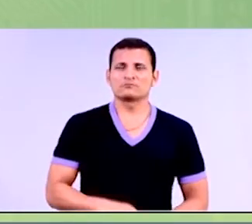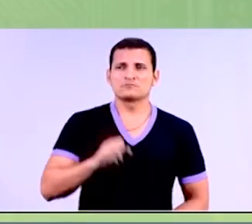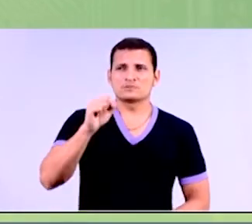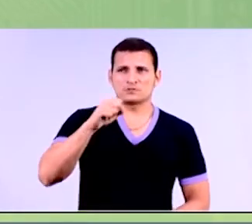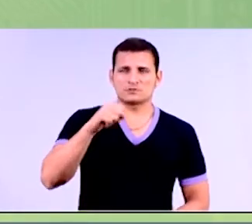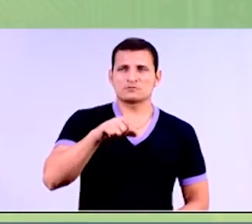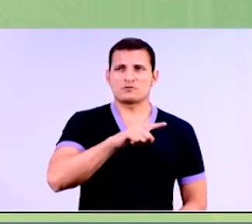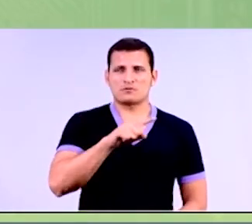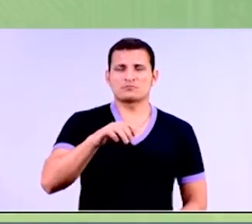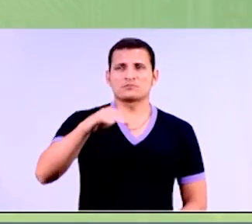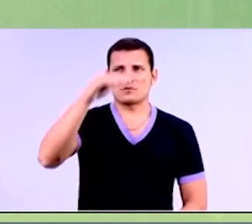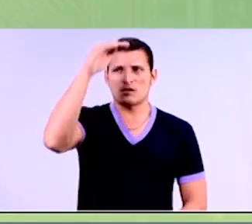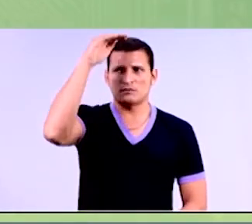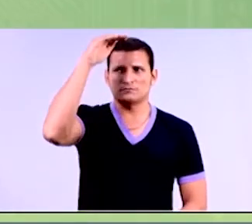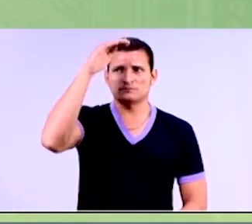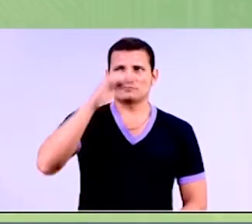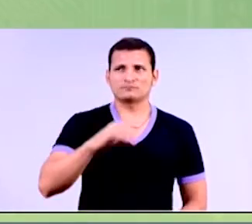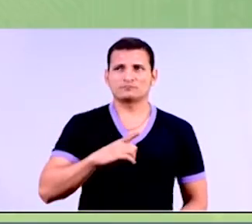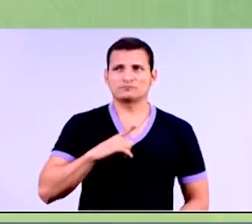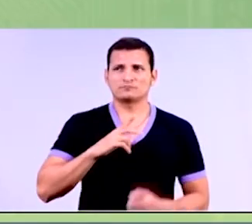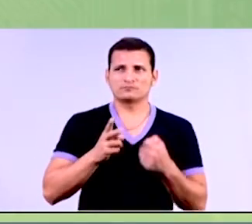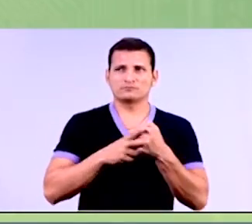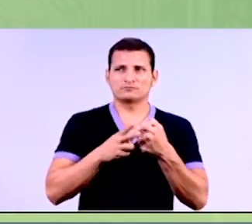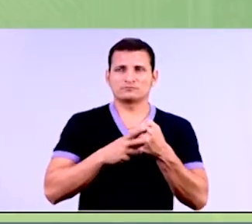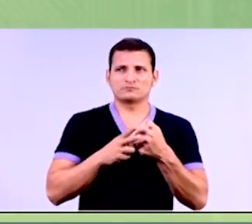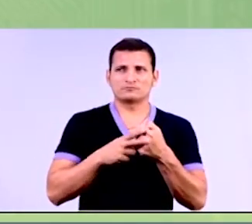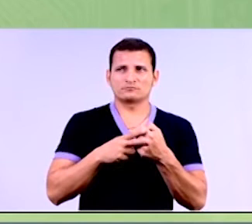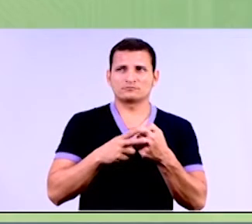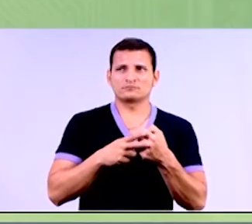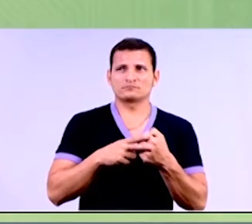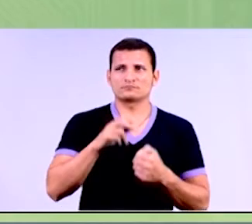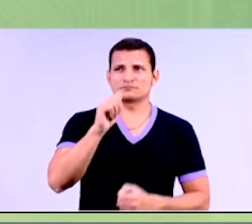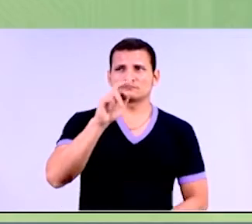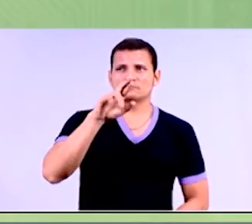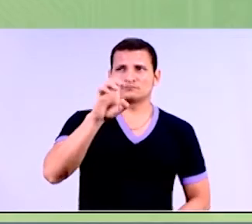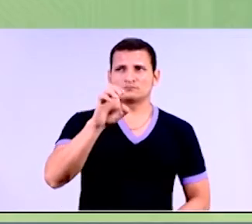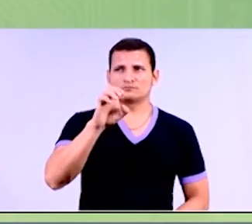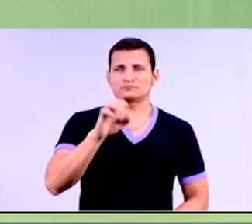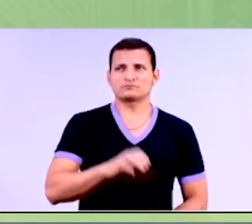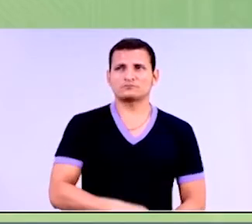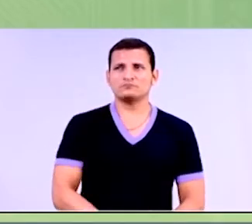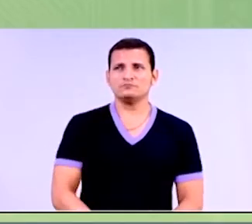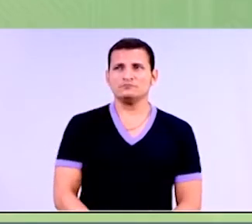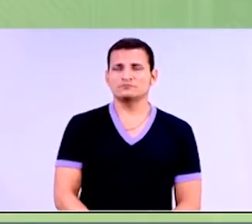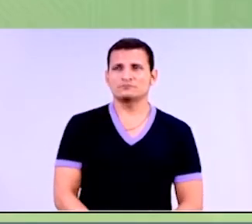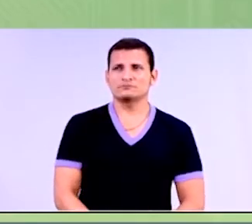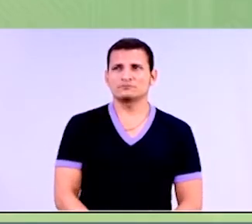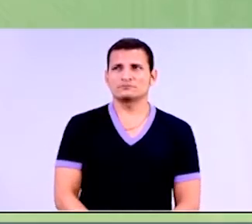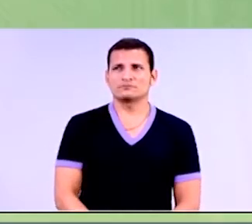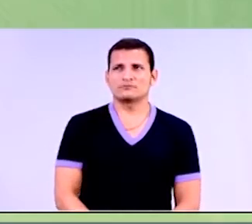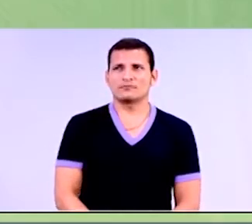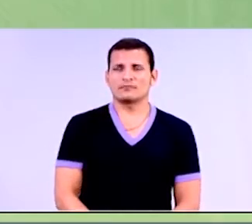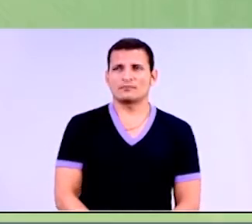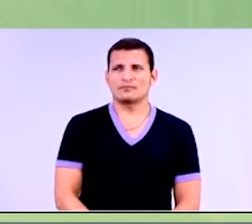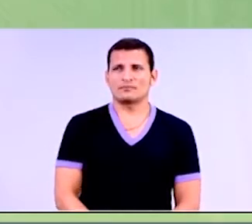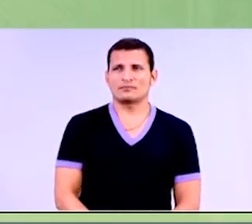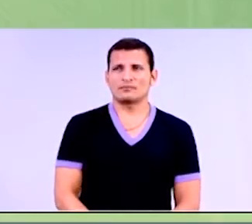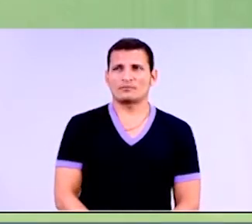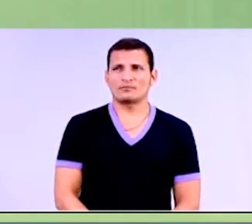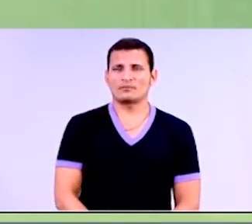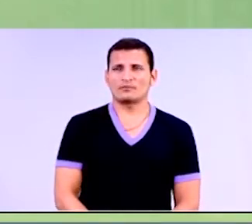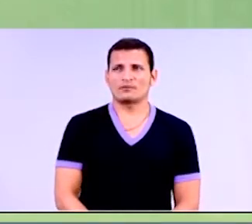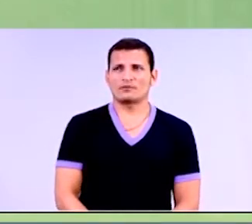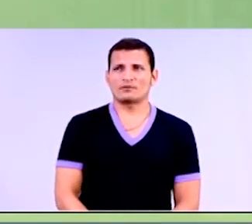são. Eu tenho o are, o verbo to be are, porque eu estou falando de Bob and Mark. Ok. Então, nós estamos agora,